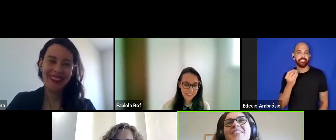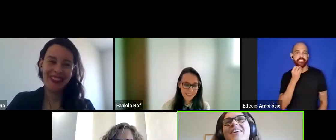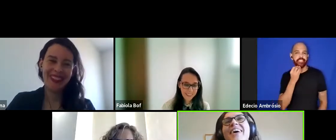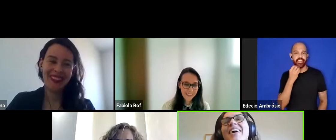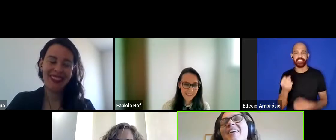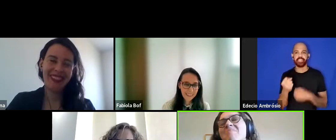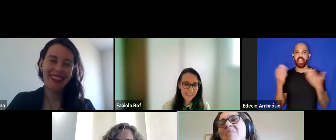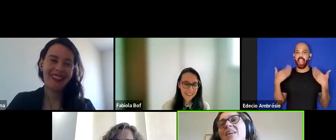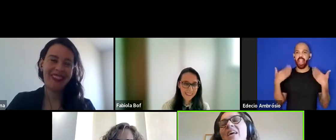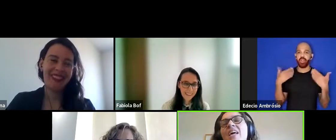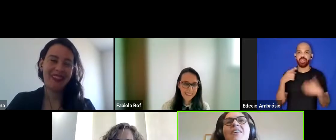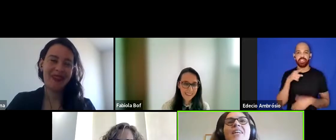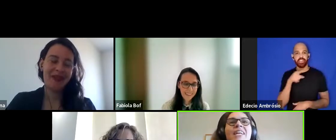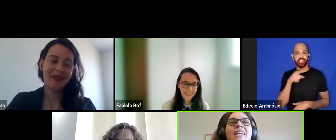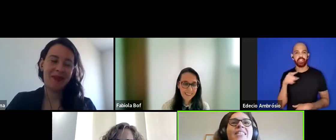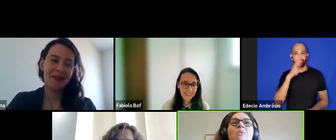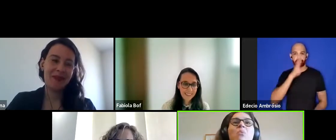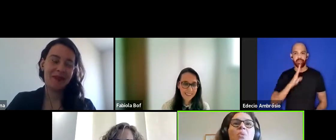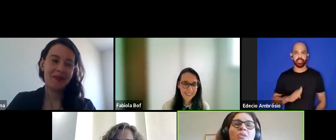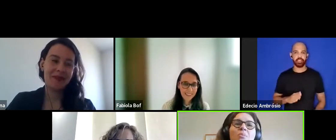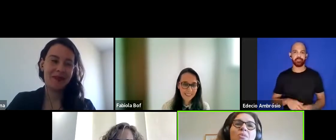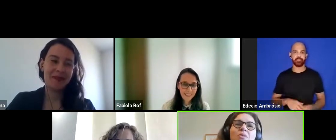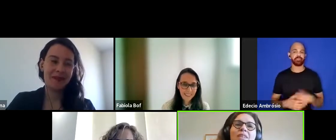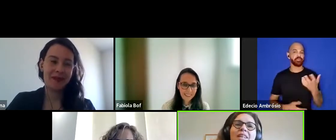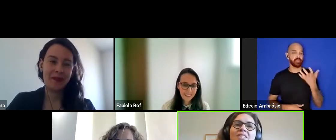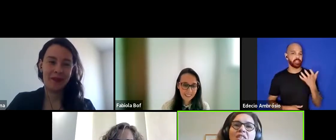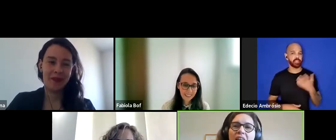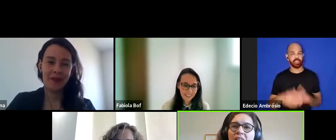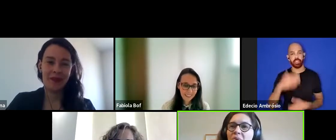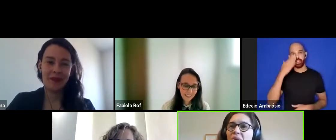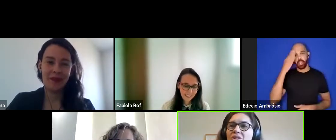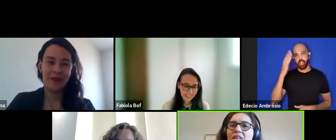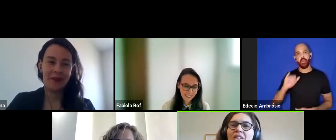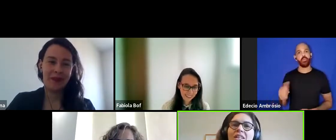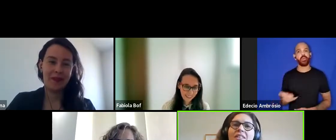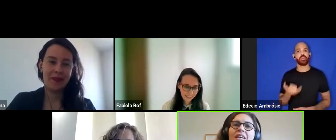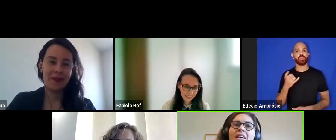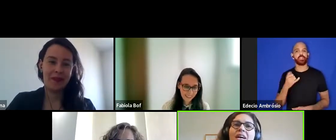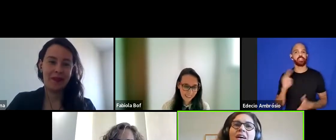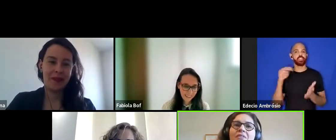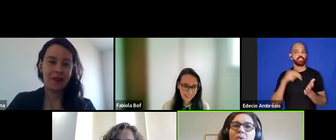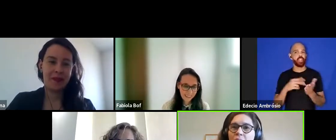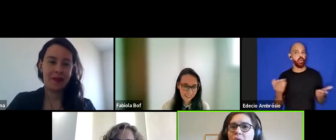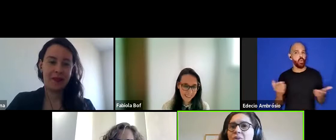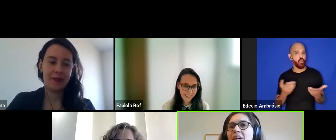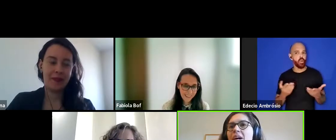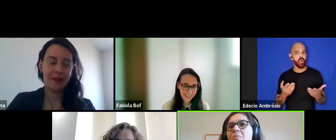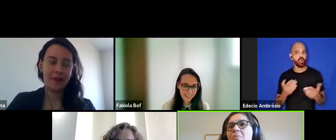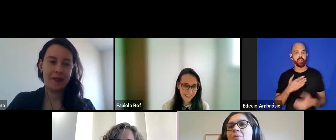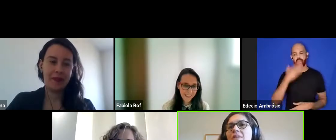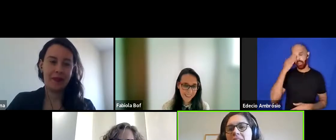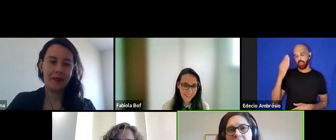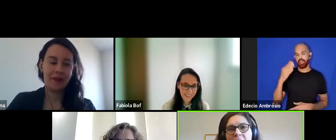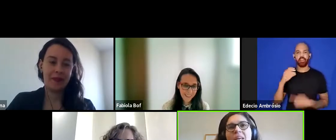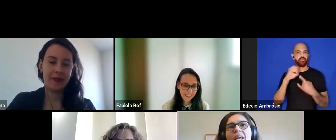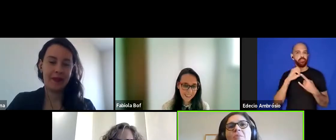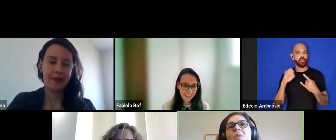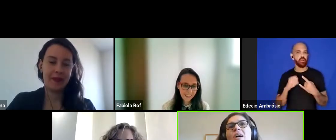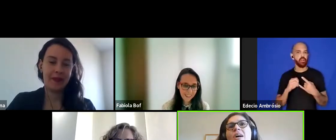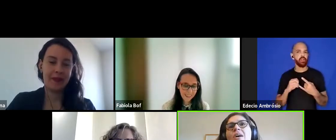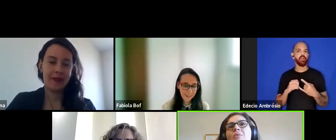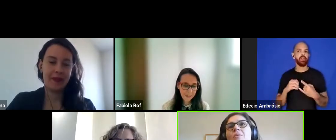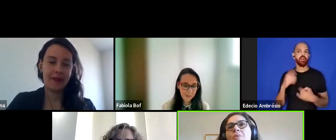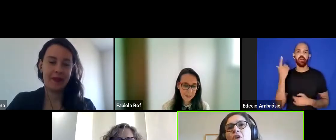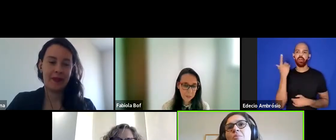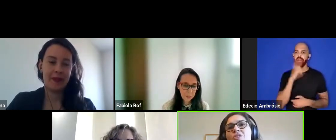do Brasil. Queria agradecer muito a oportunidade de estar aqui hoje, agradecer a Fiocruz por ter esse